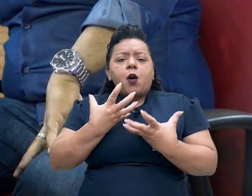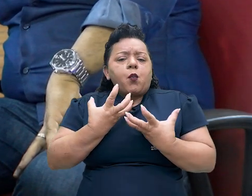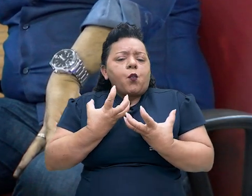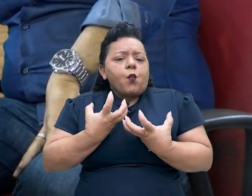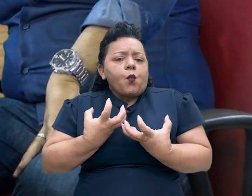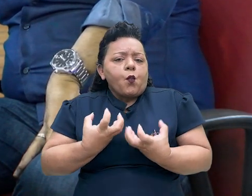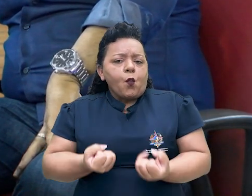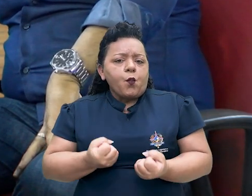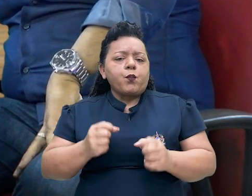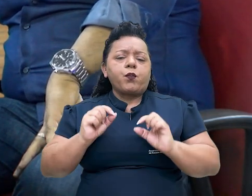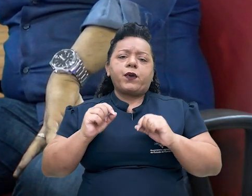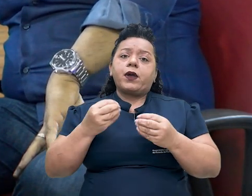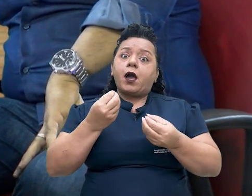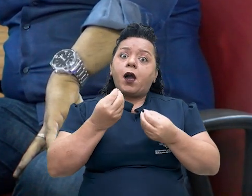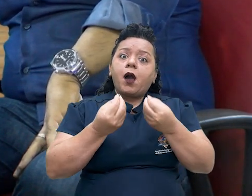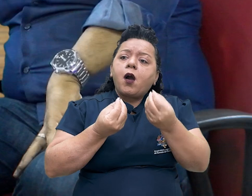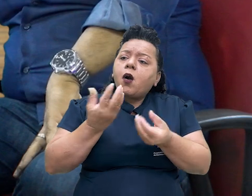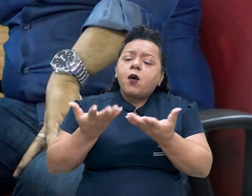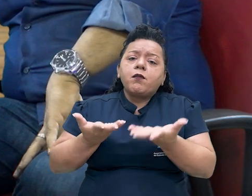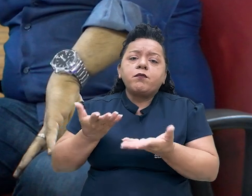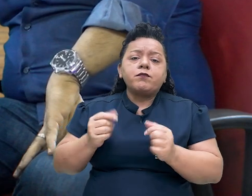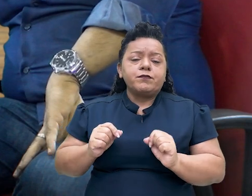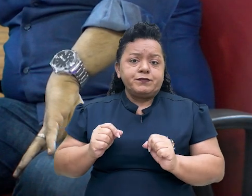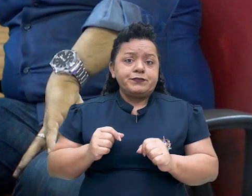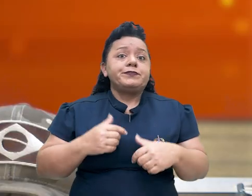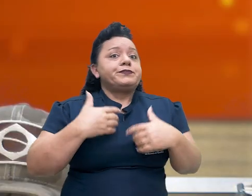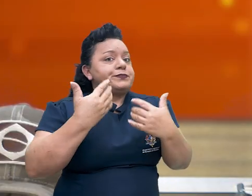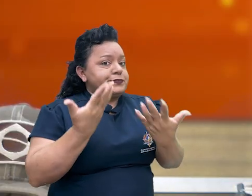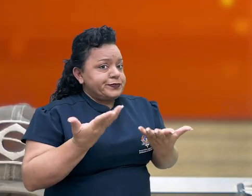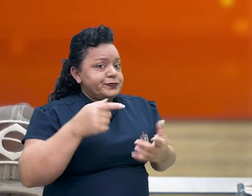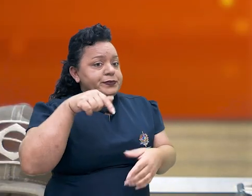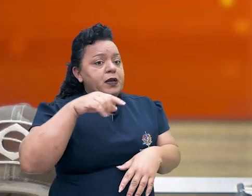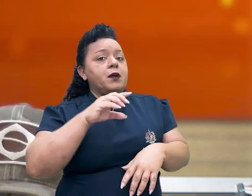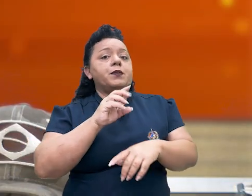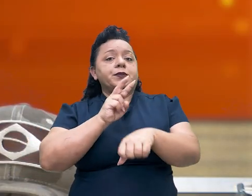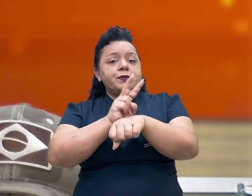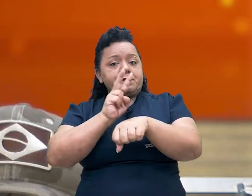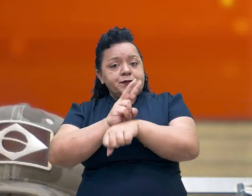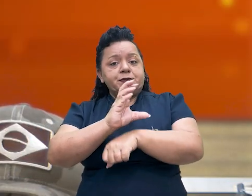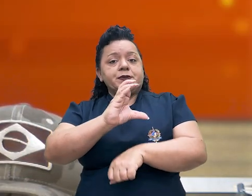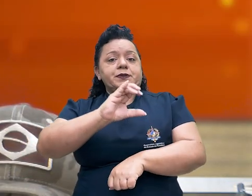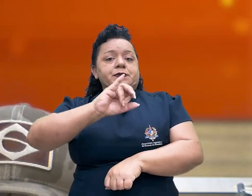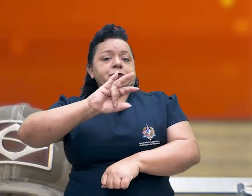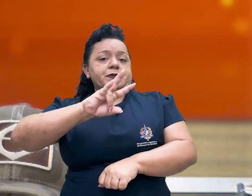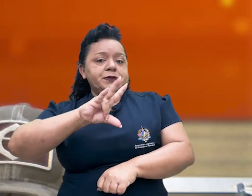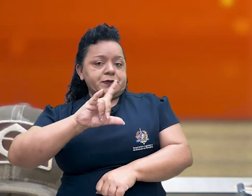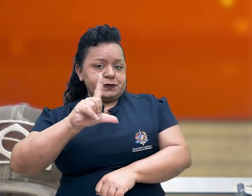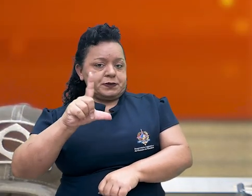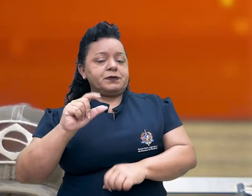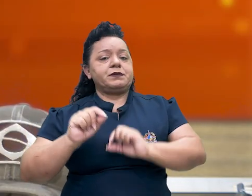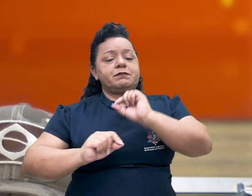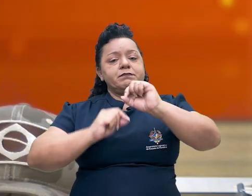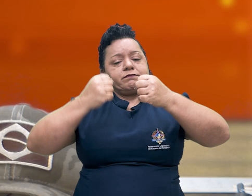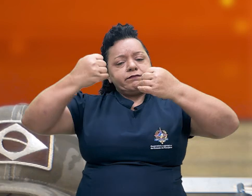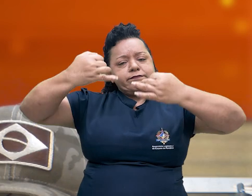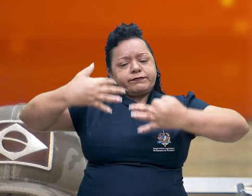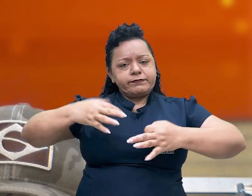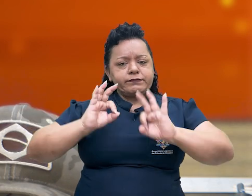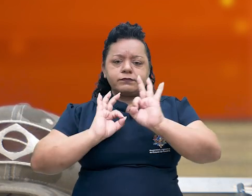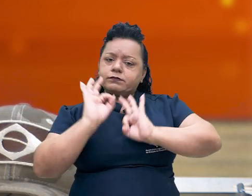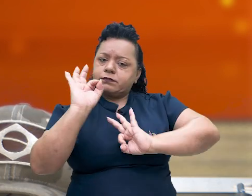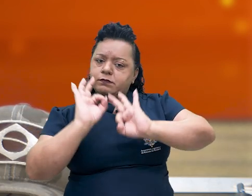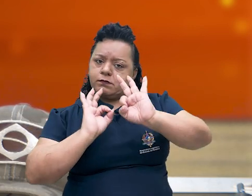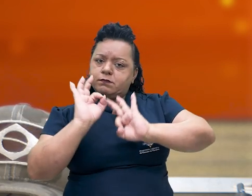água como é que é lidar com esse momento é aí a Defesa Civil do estado que tá fazendo essa essa prerrogativa